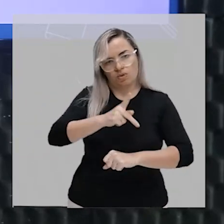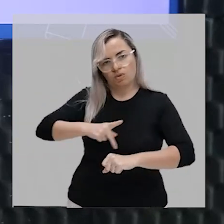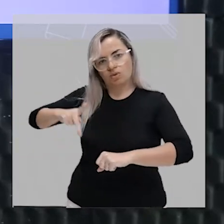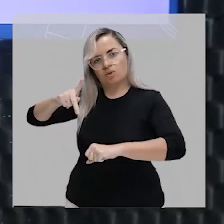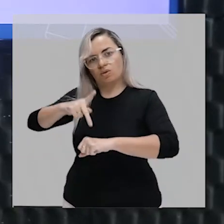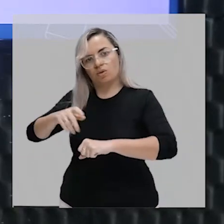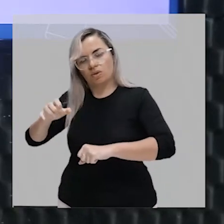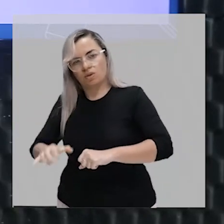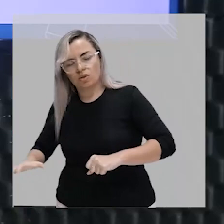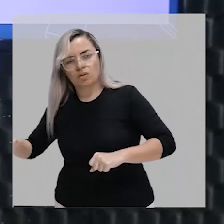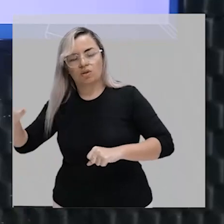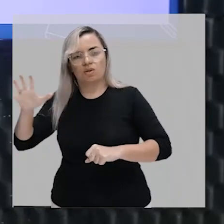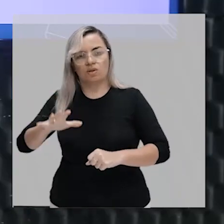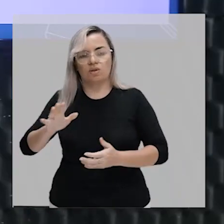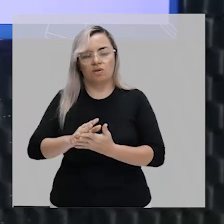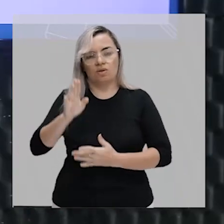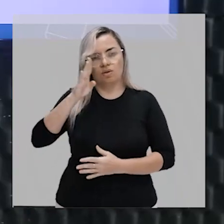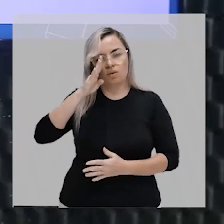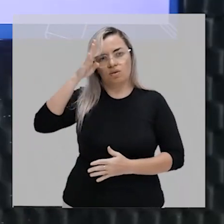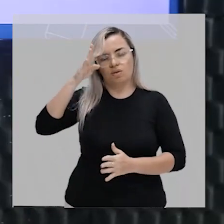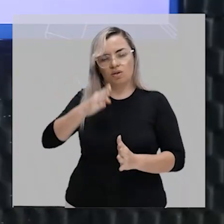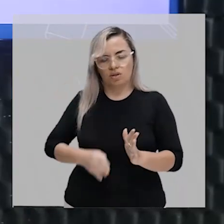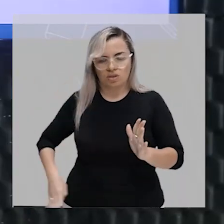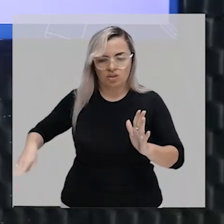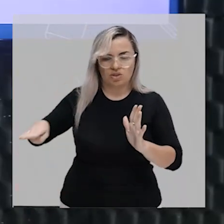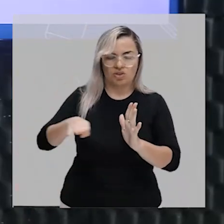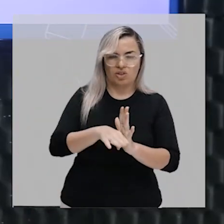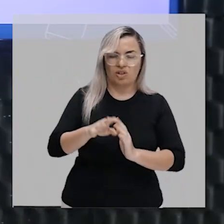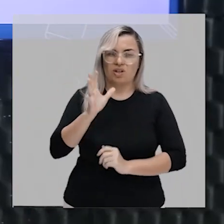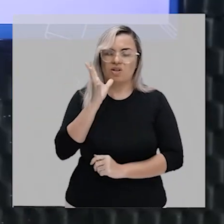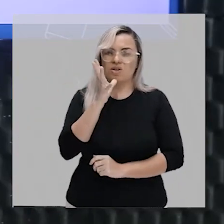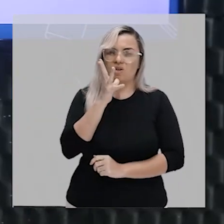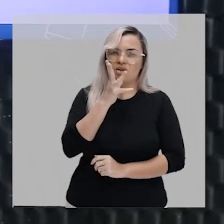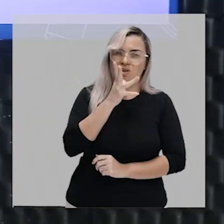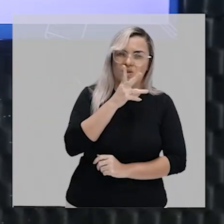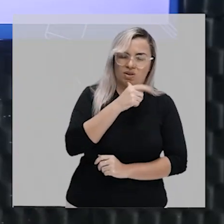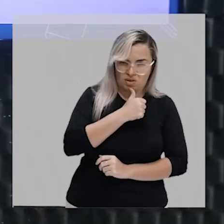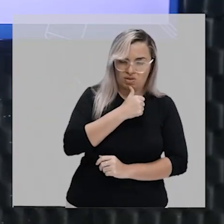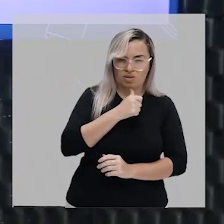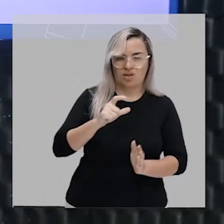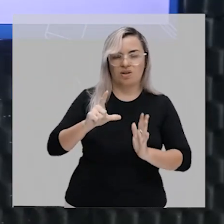europeus, principalmente daqueles que chegaram atrasados, como a Alemanha,